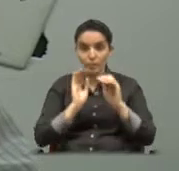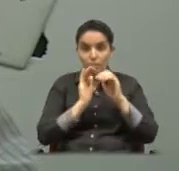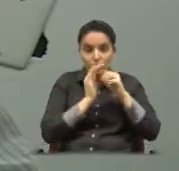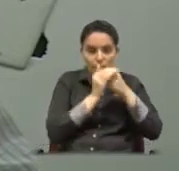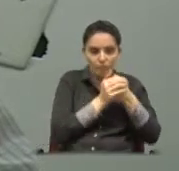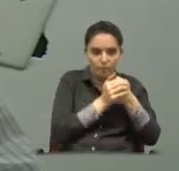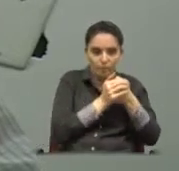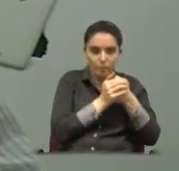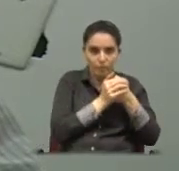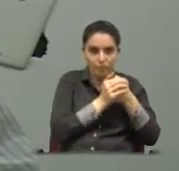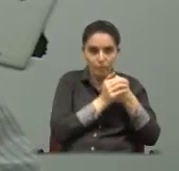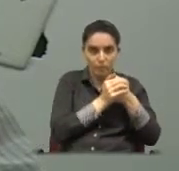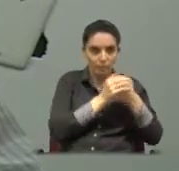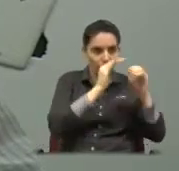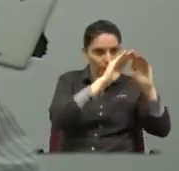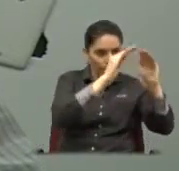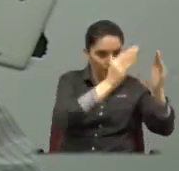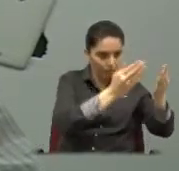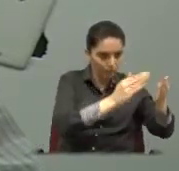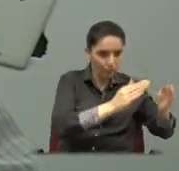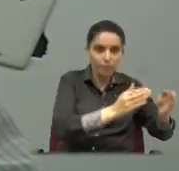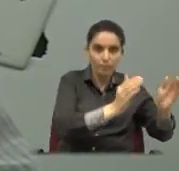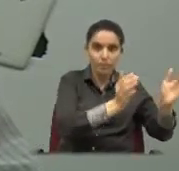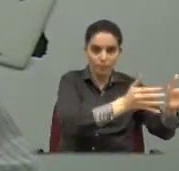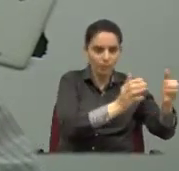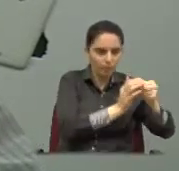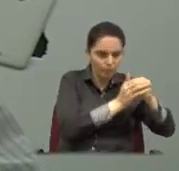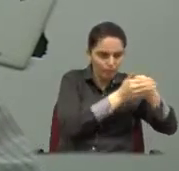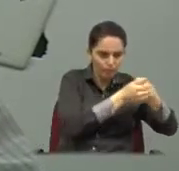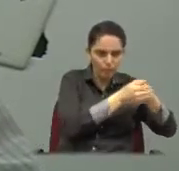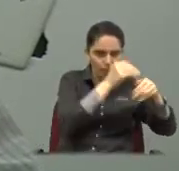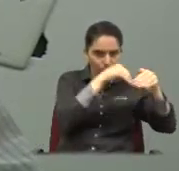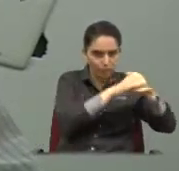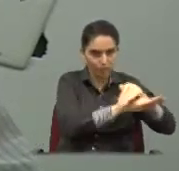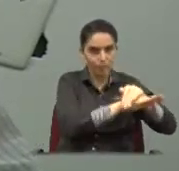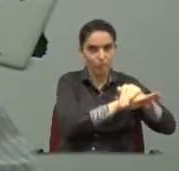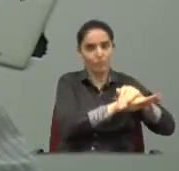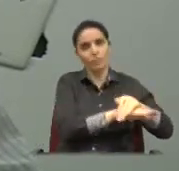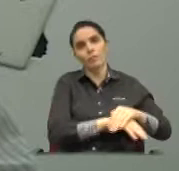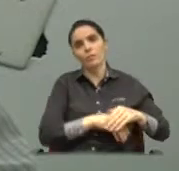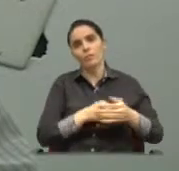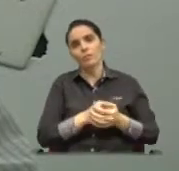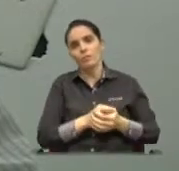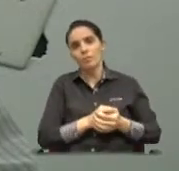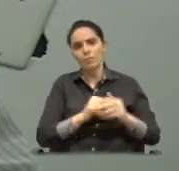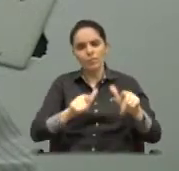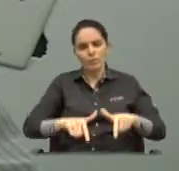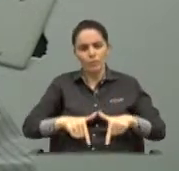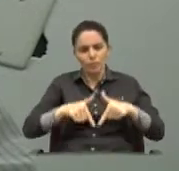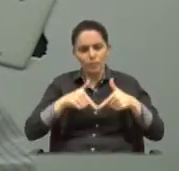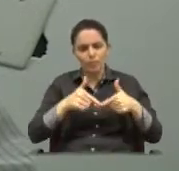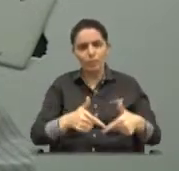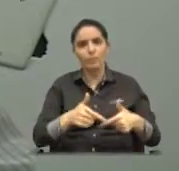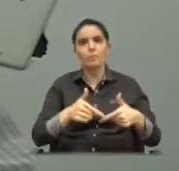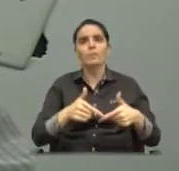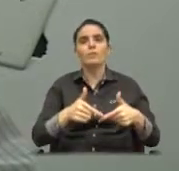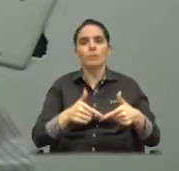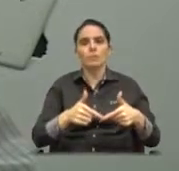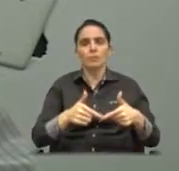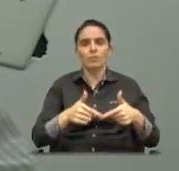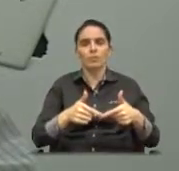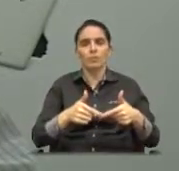de Aparecida, tem a missão de se dedicar com grande zelo ao trabalho pastoral